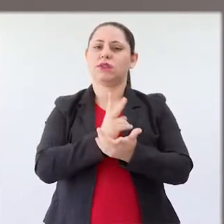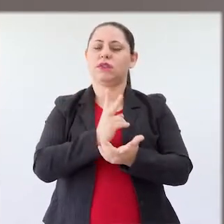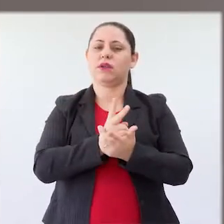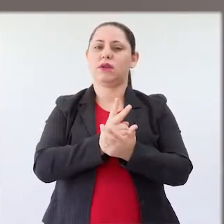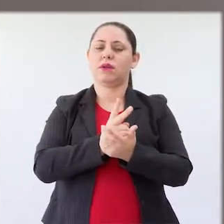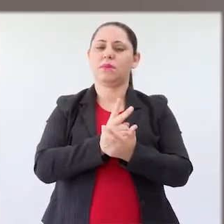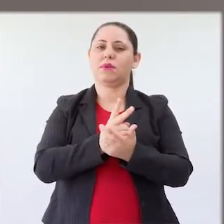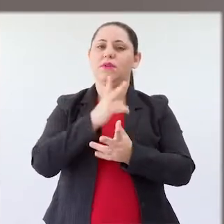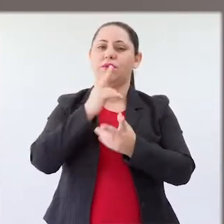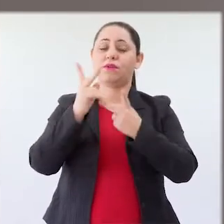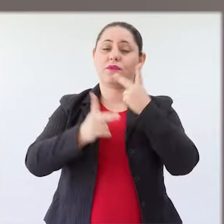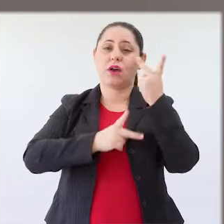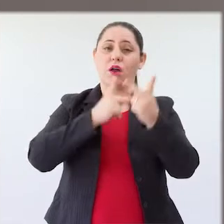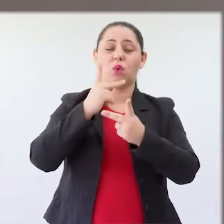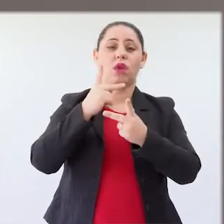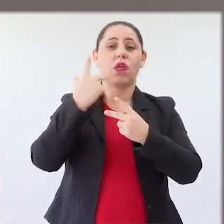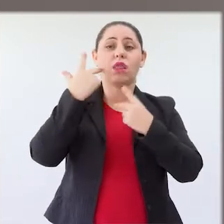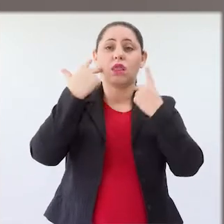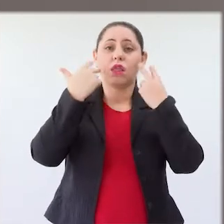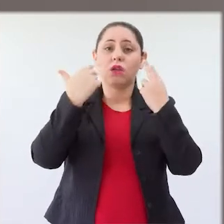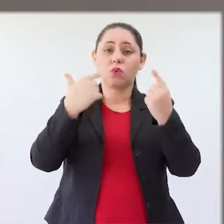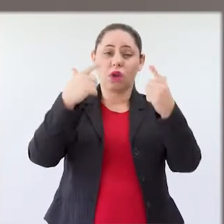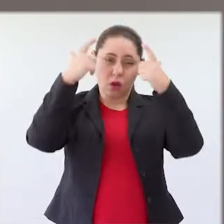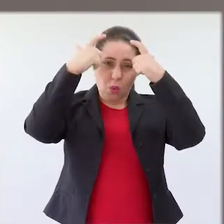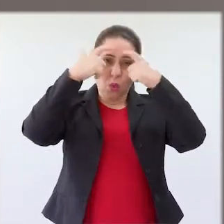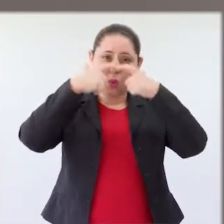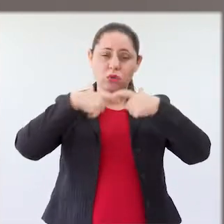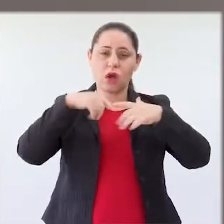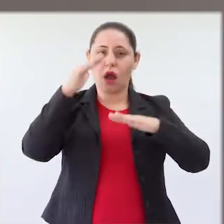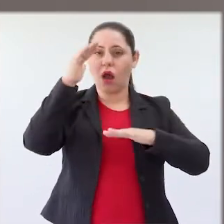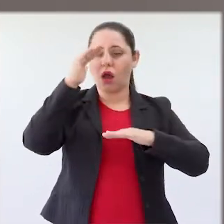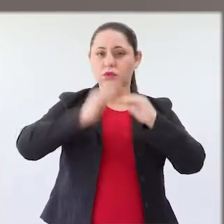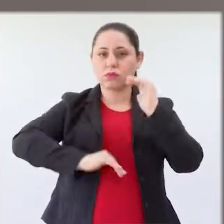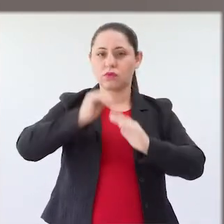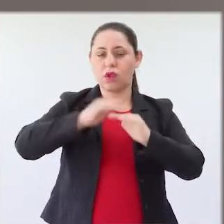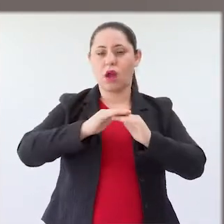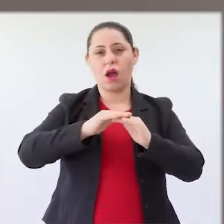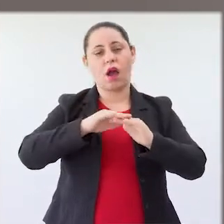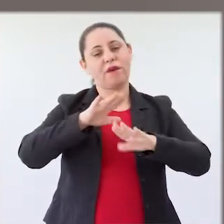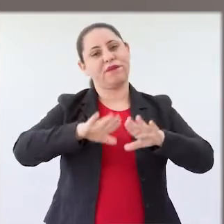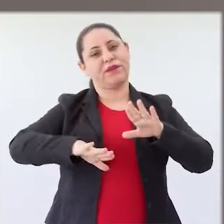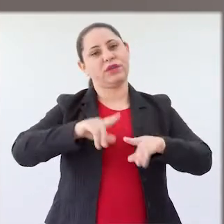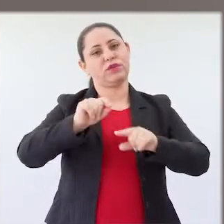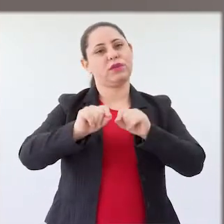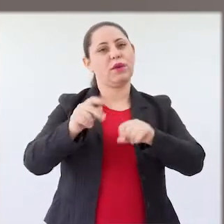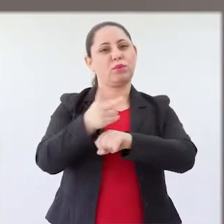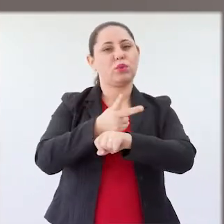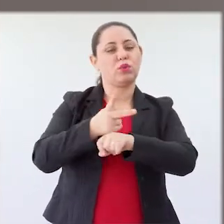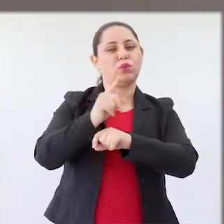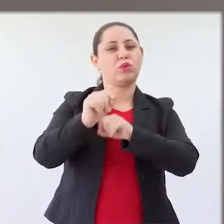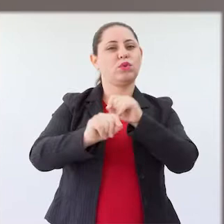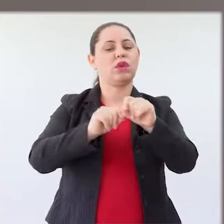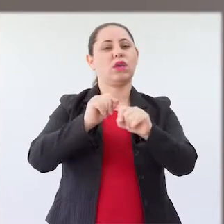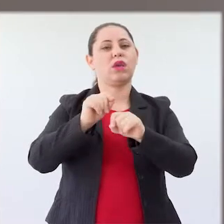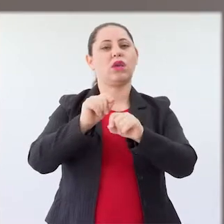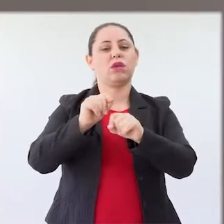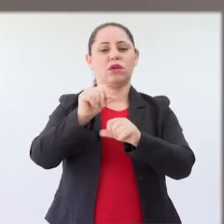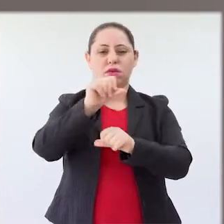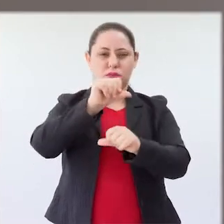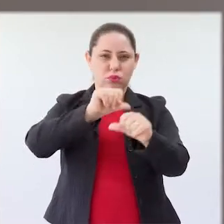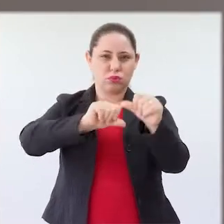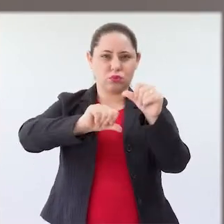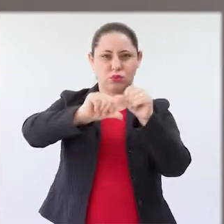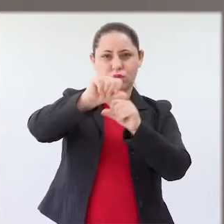é a questão da naturalidade. Então, às vezes, os profissionais, eles buscam uma questão de até